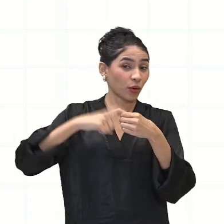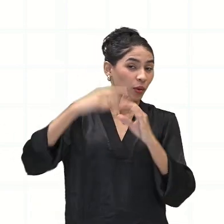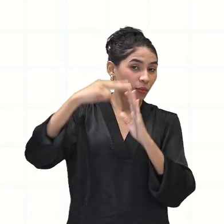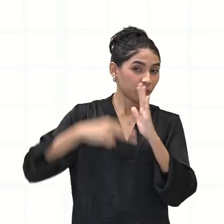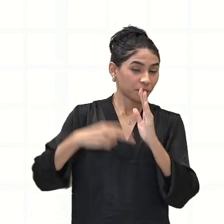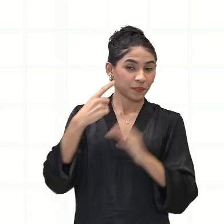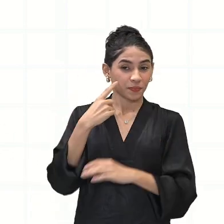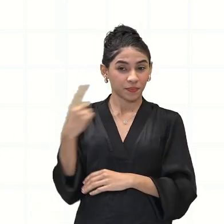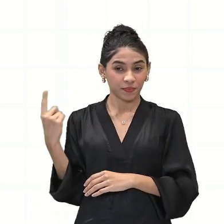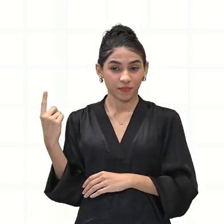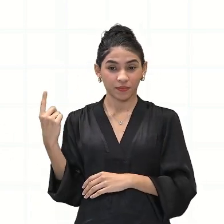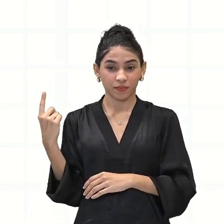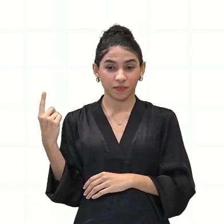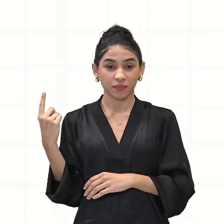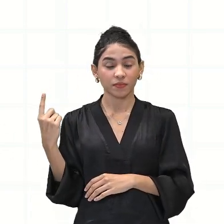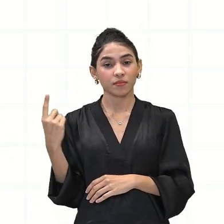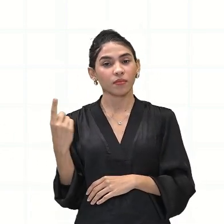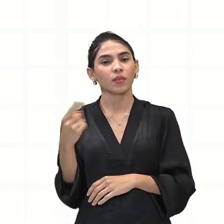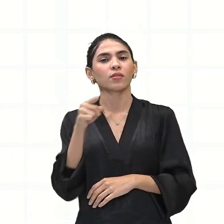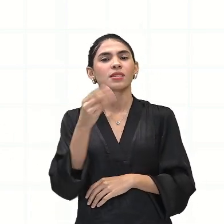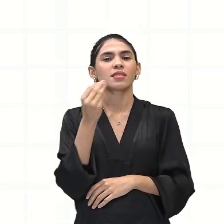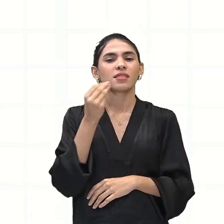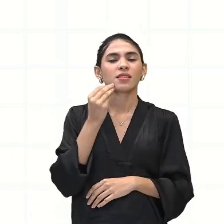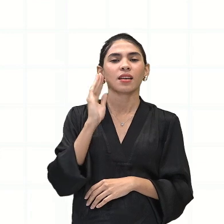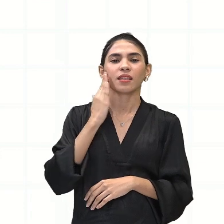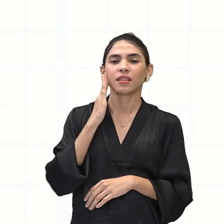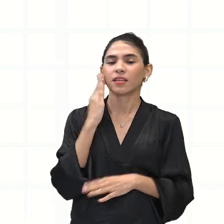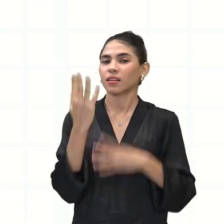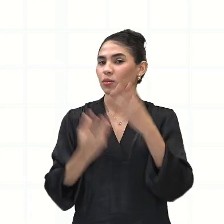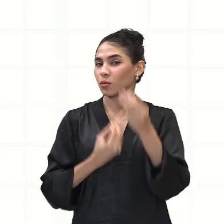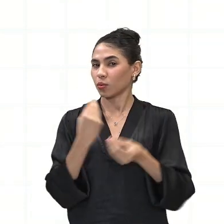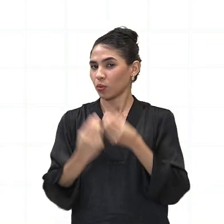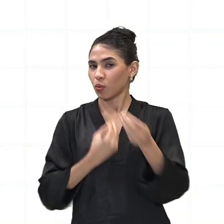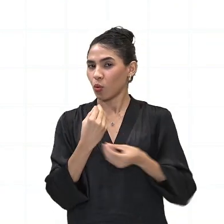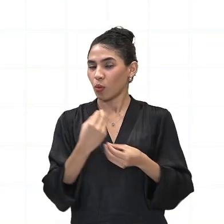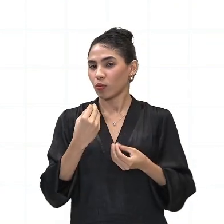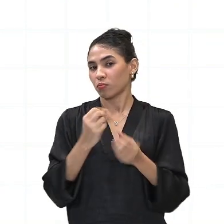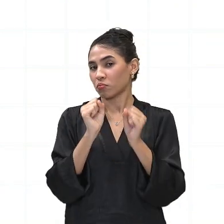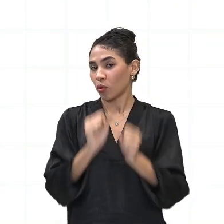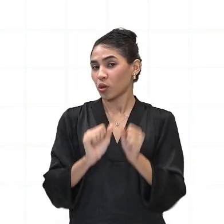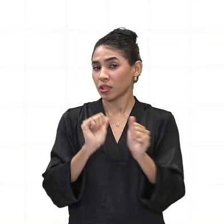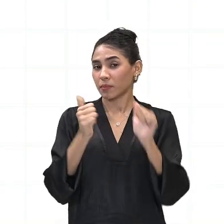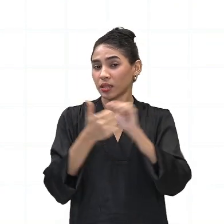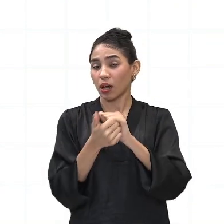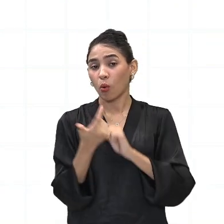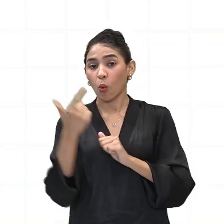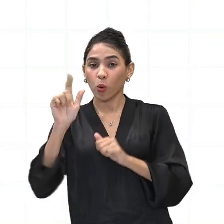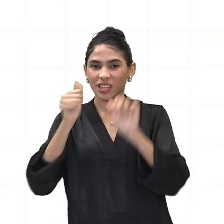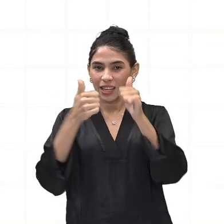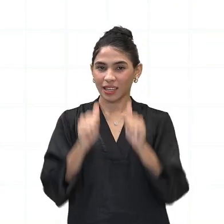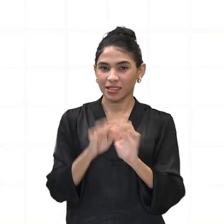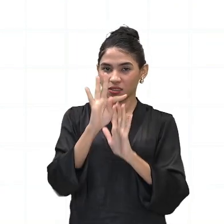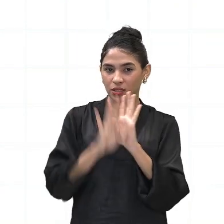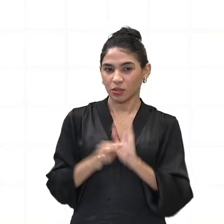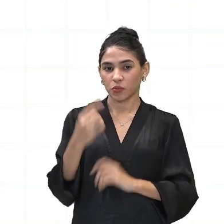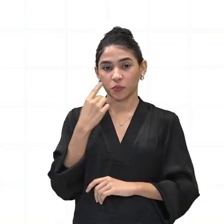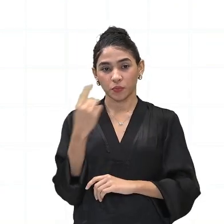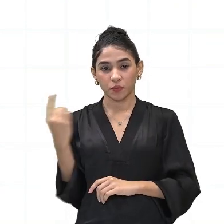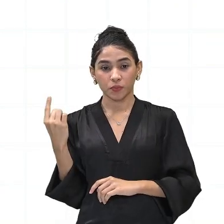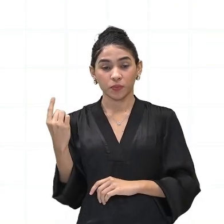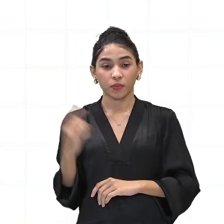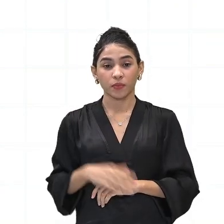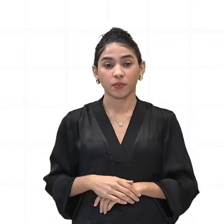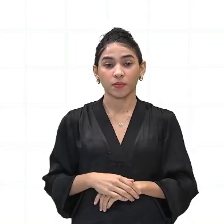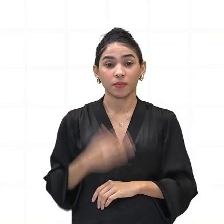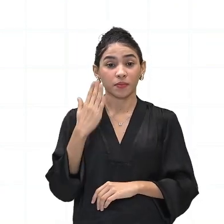para o poema Trem de Ferro, para a gente tentar entender como ele pode ganhar uma outra dimensão. Leiam aí. Café